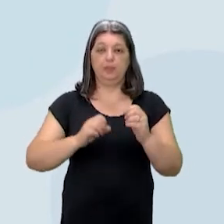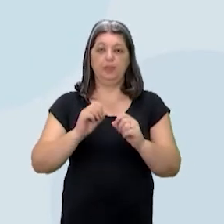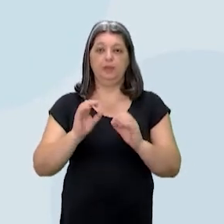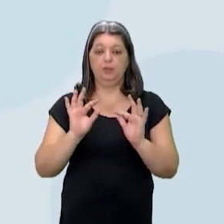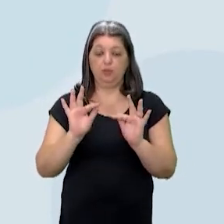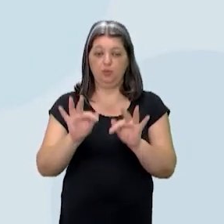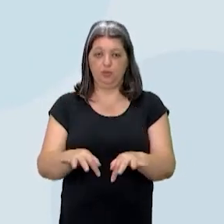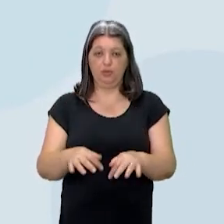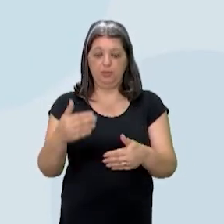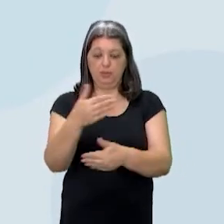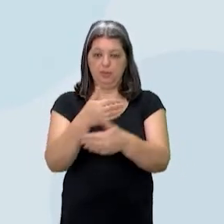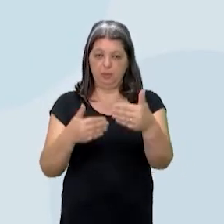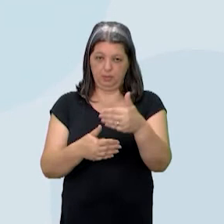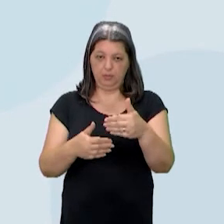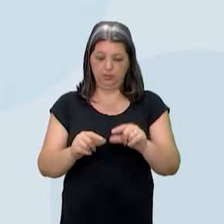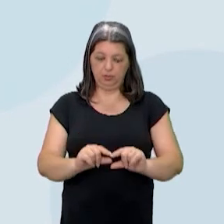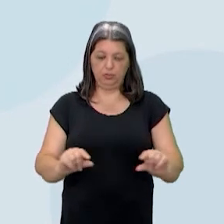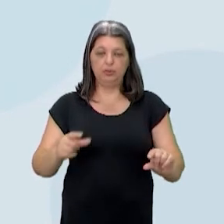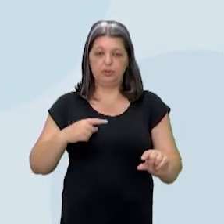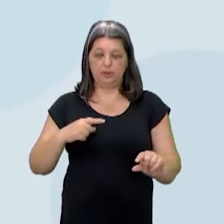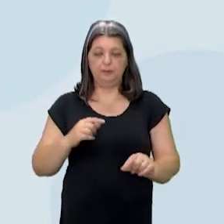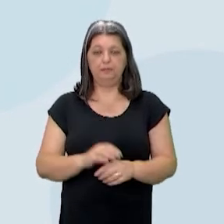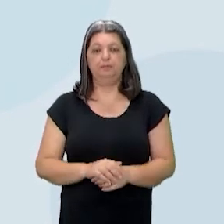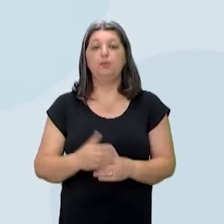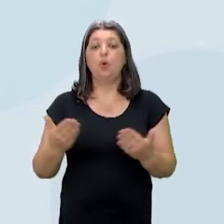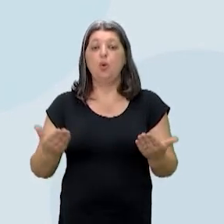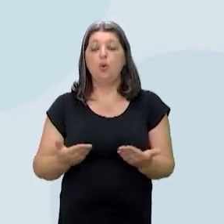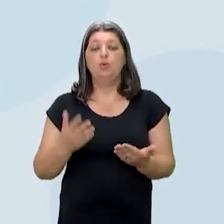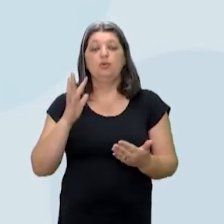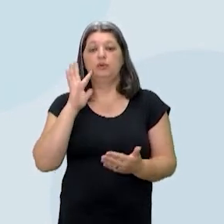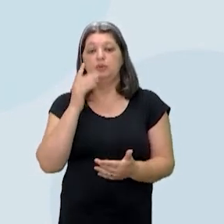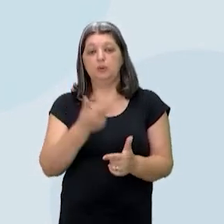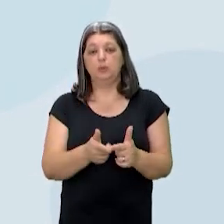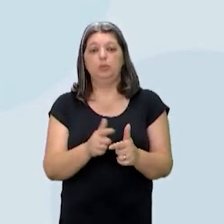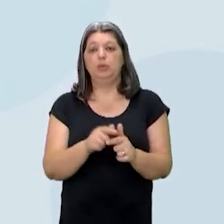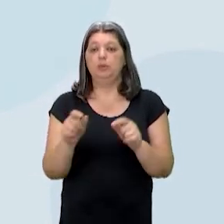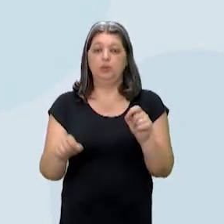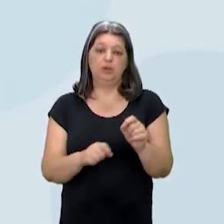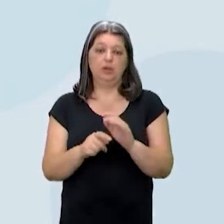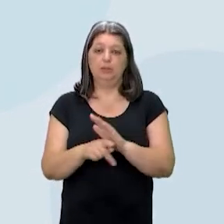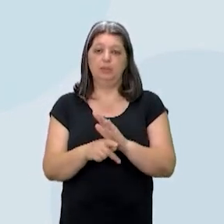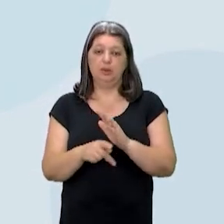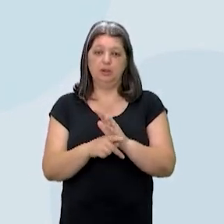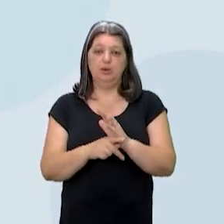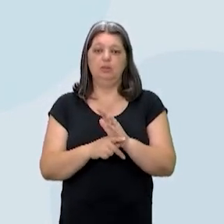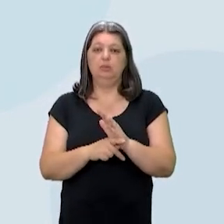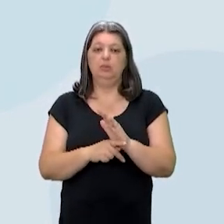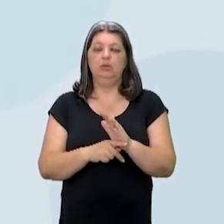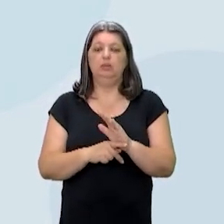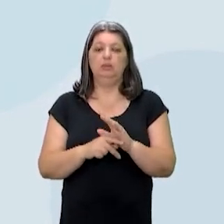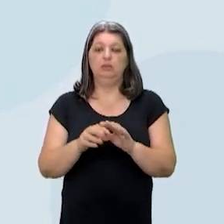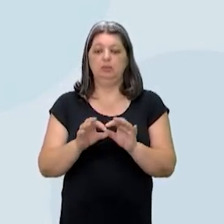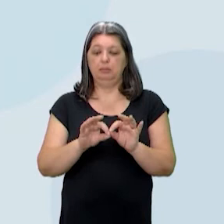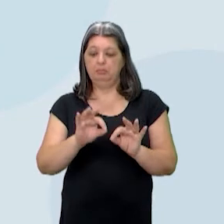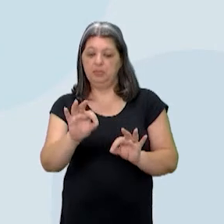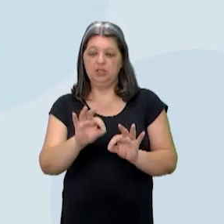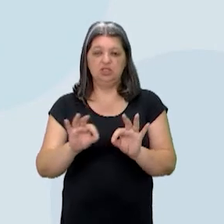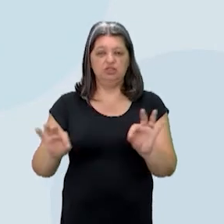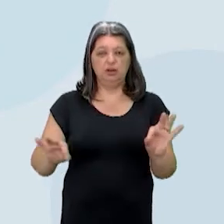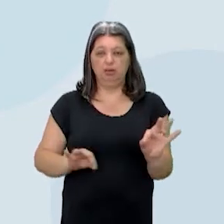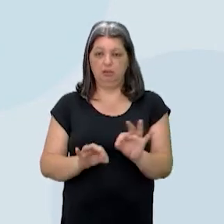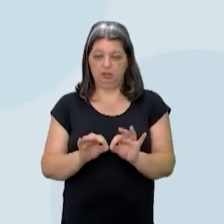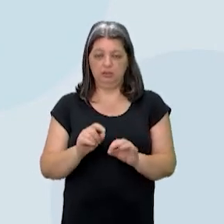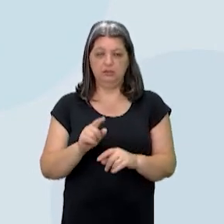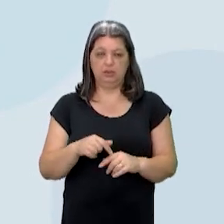final do PowerPoint. Então hoje a gente vai resolver um problema envolvendo grandezas diretamente